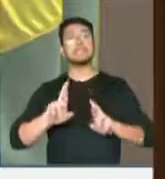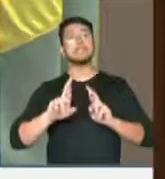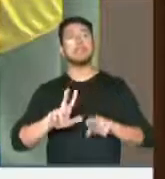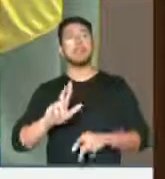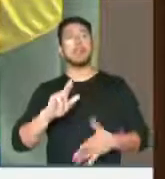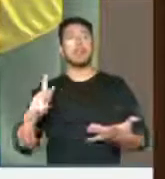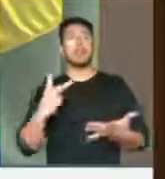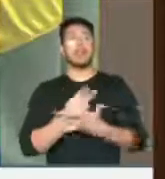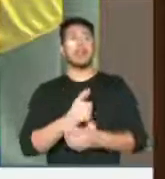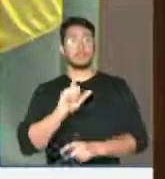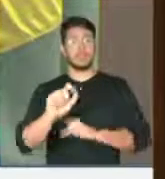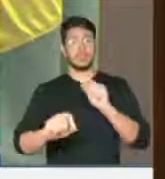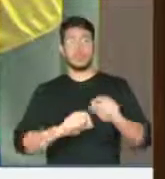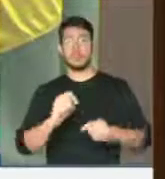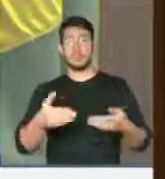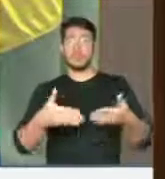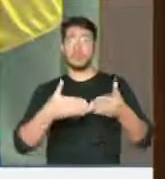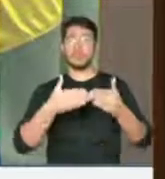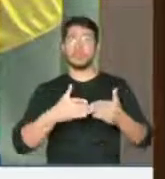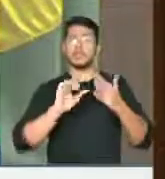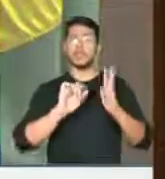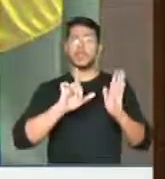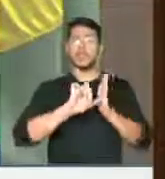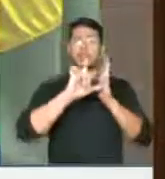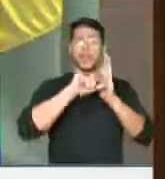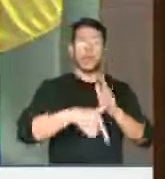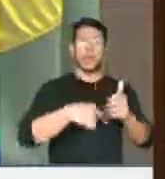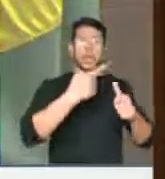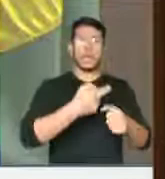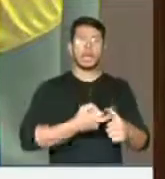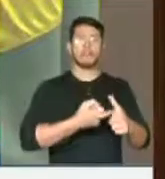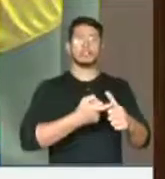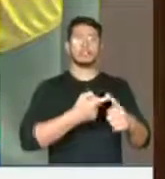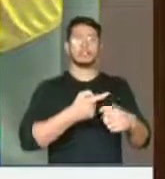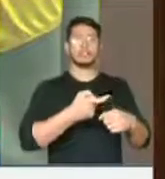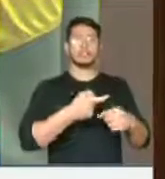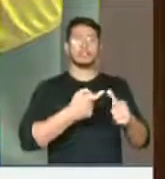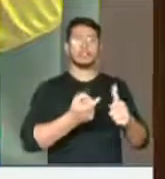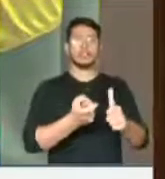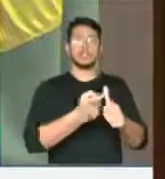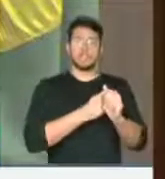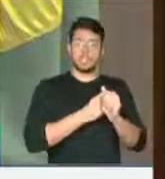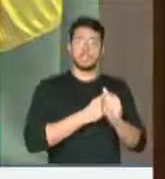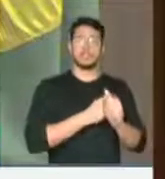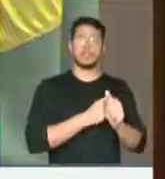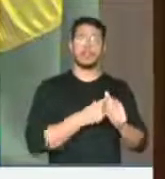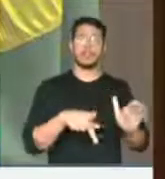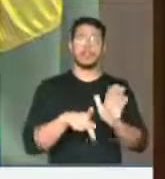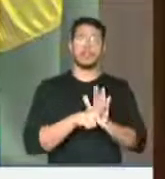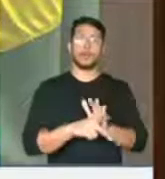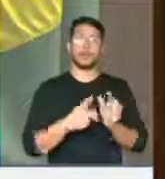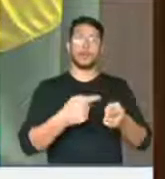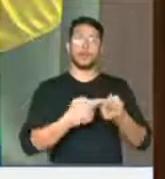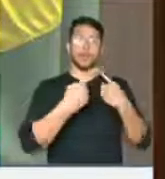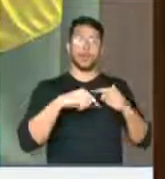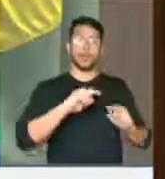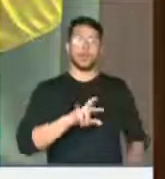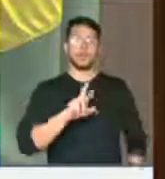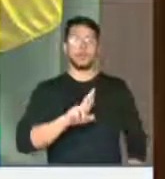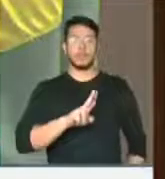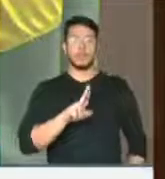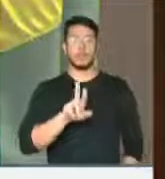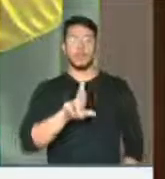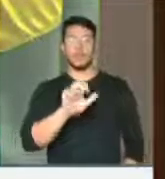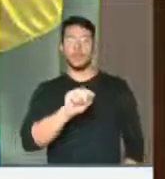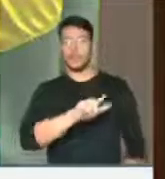nesse país, a prorrogação das dívidas dos produtores rurais que tenham origem no crédito rural. Estou falando aqui